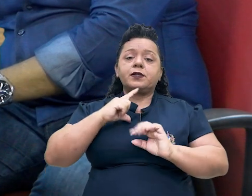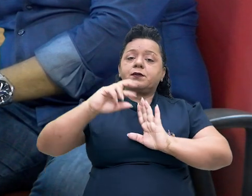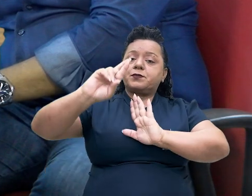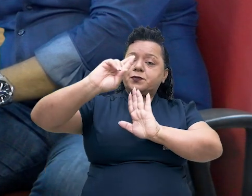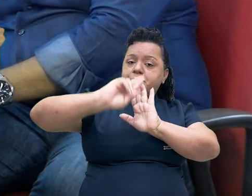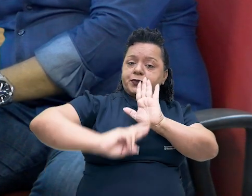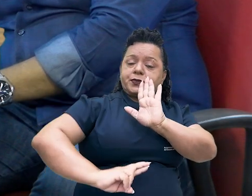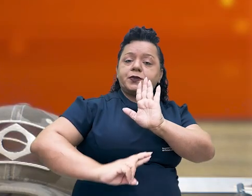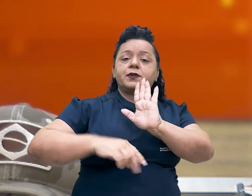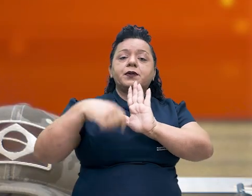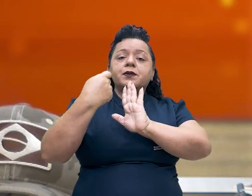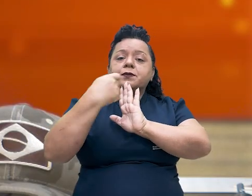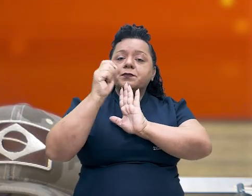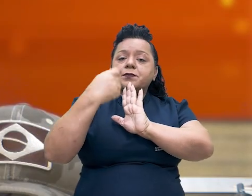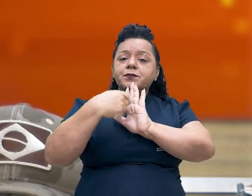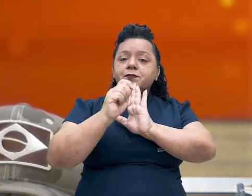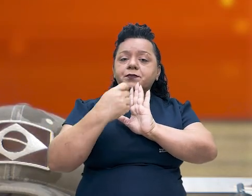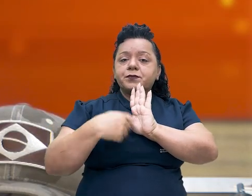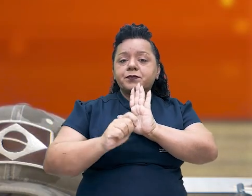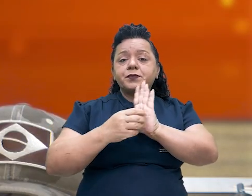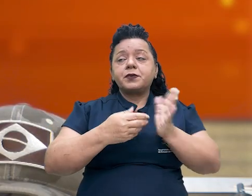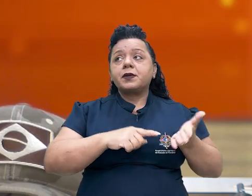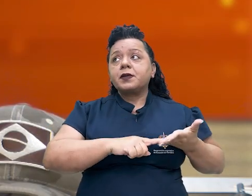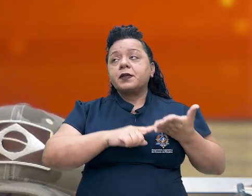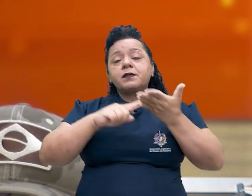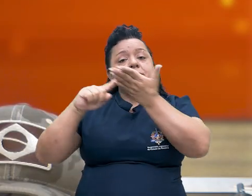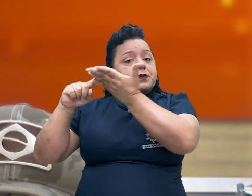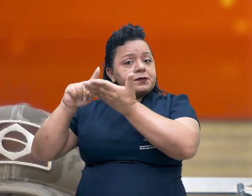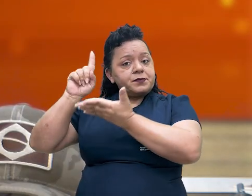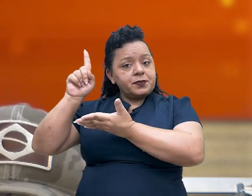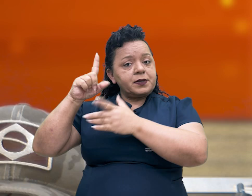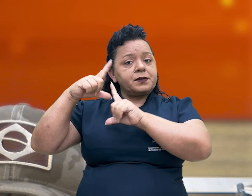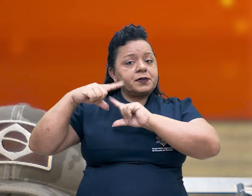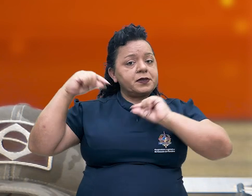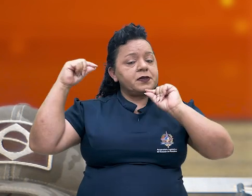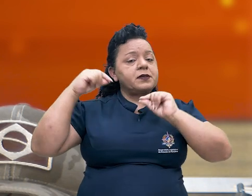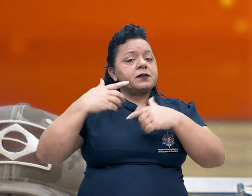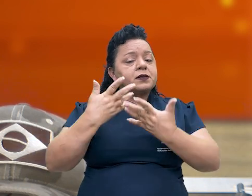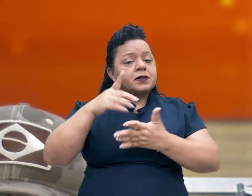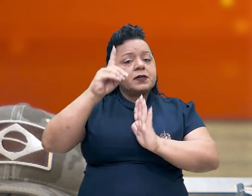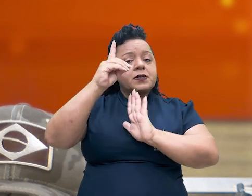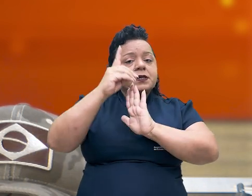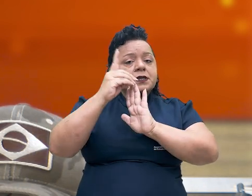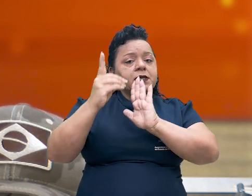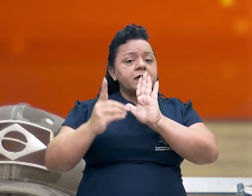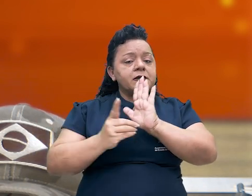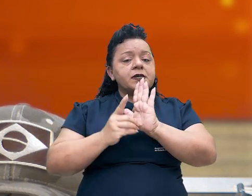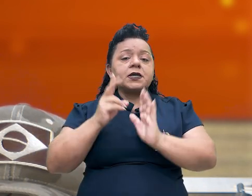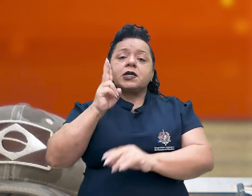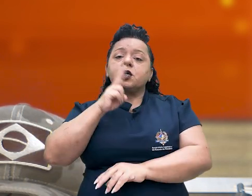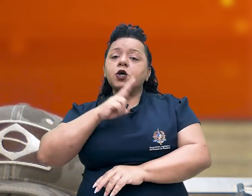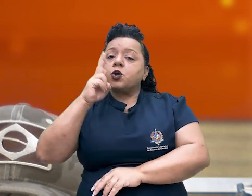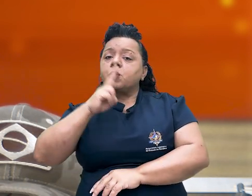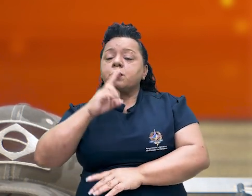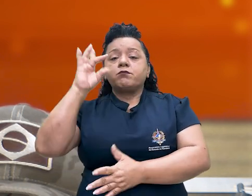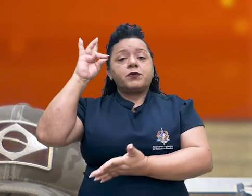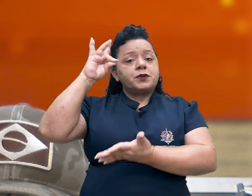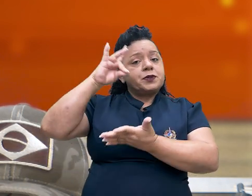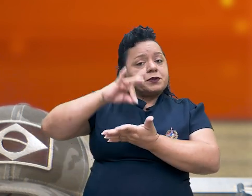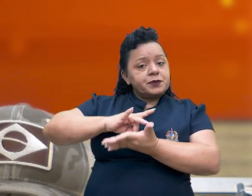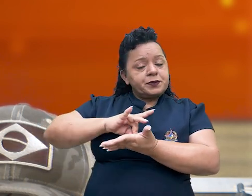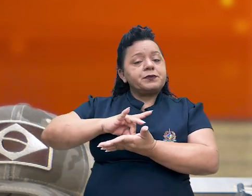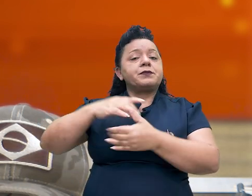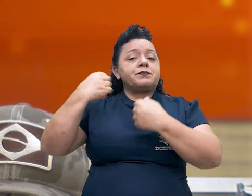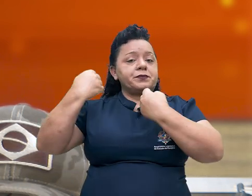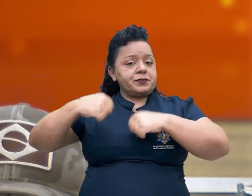um um um relatório que é preenchido para poder mandar para Brasília para ser reconhecido decreto de emergência uhum para